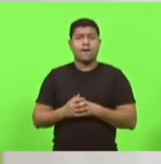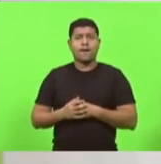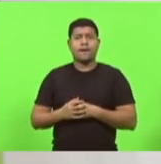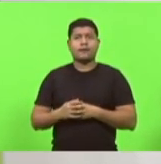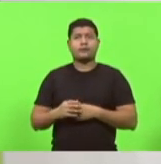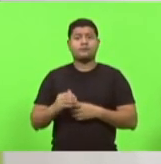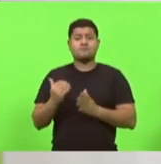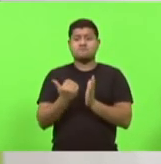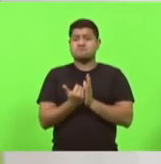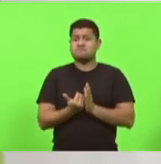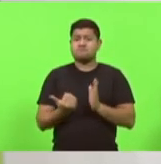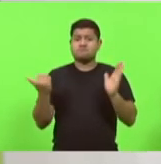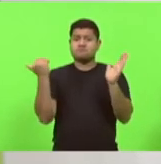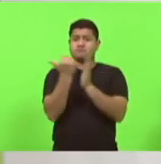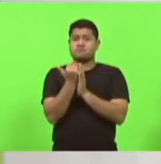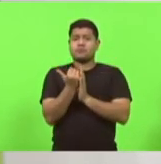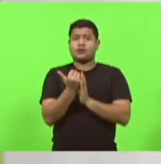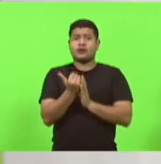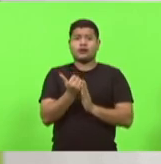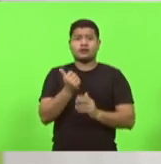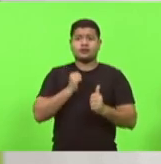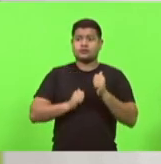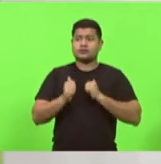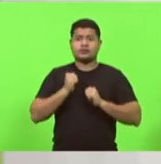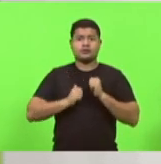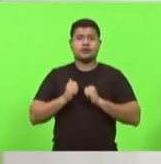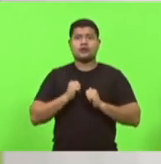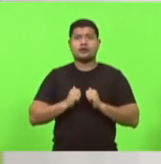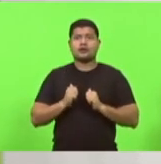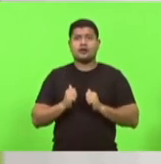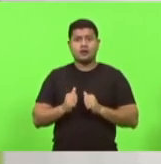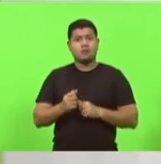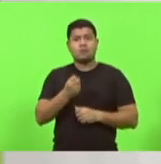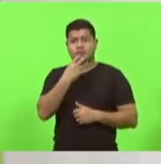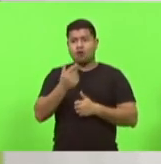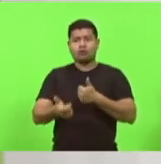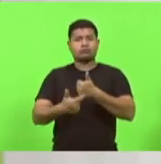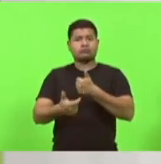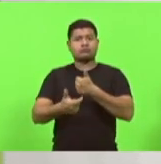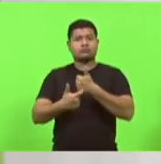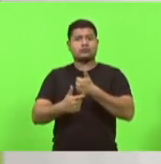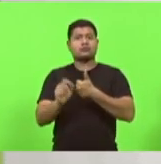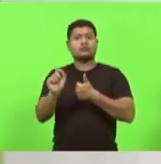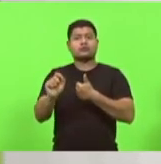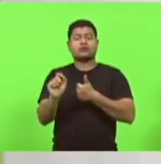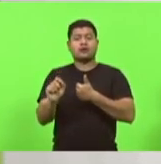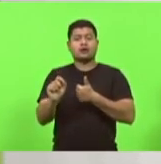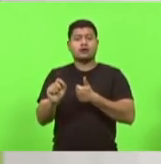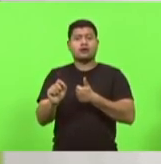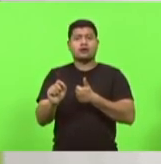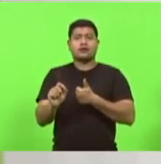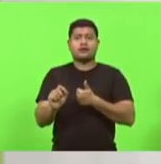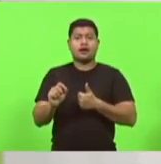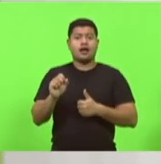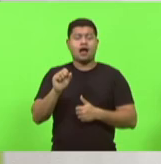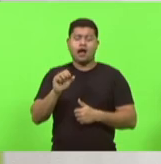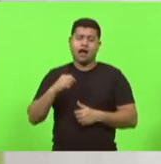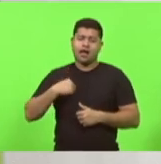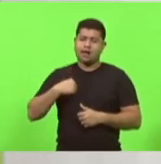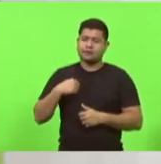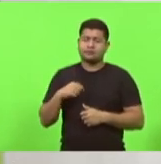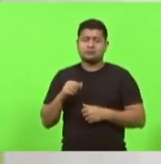que mais talvez lhe criava a expectativa de ser positivo é que, pelo menos, quando me aposentar, vou ter